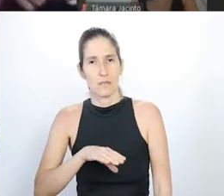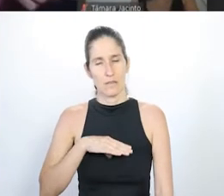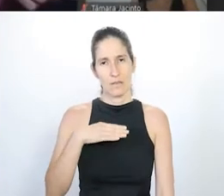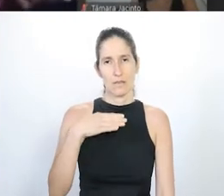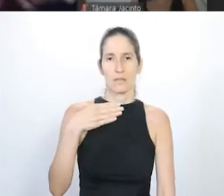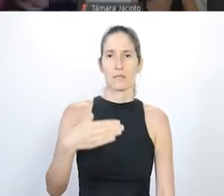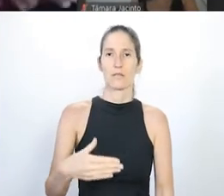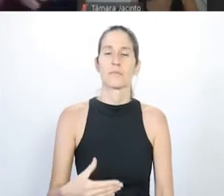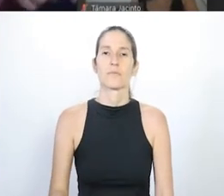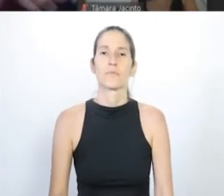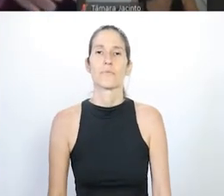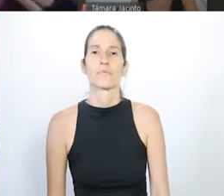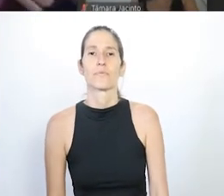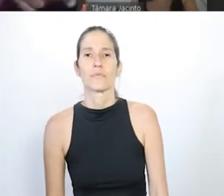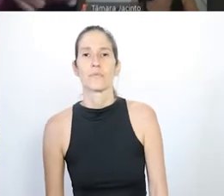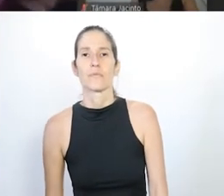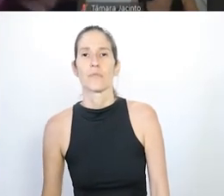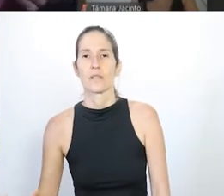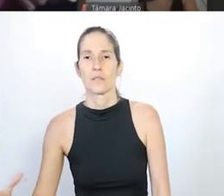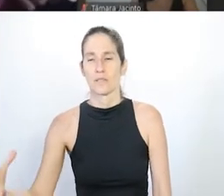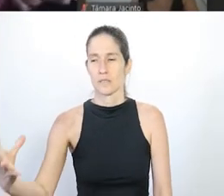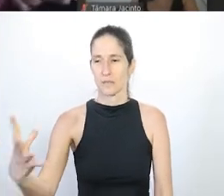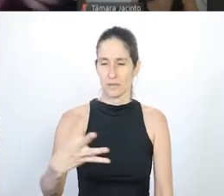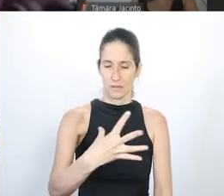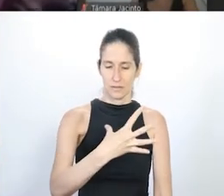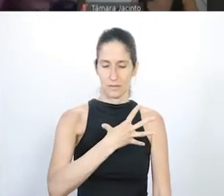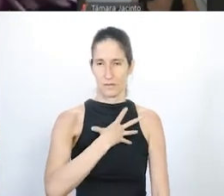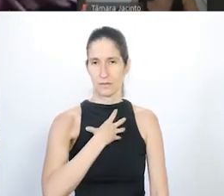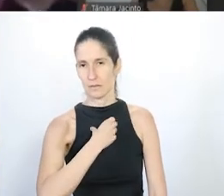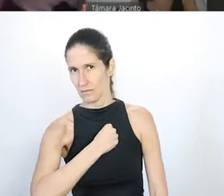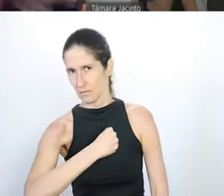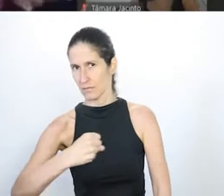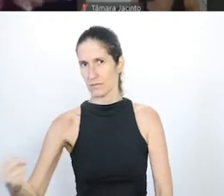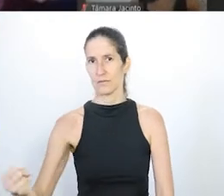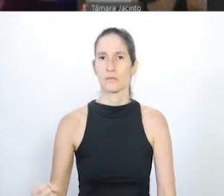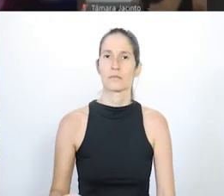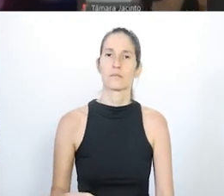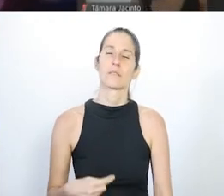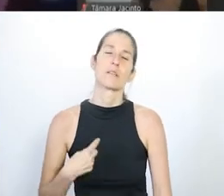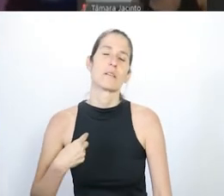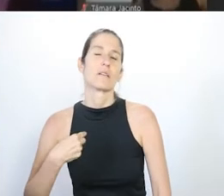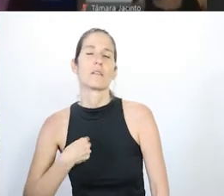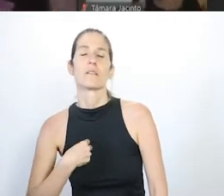para me virar e ajudar, me ajudar.